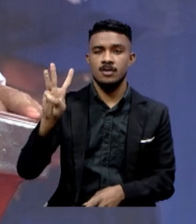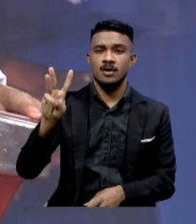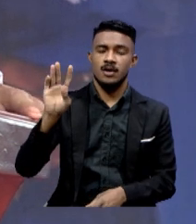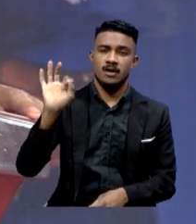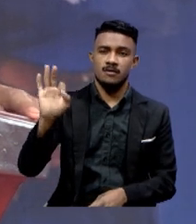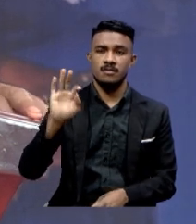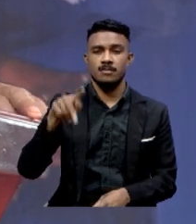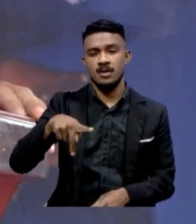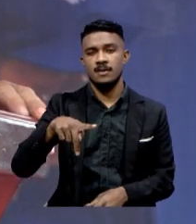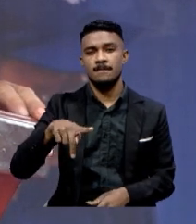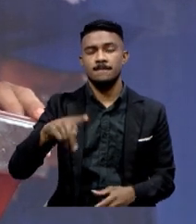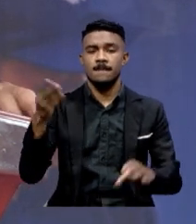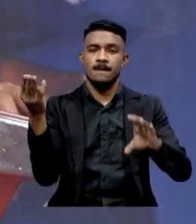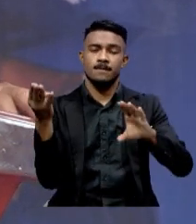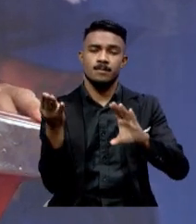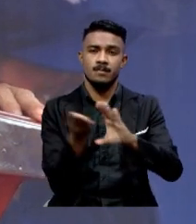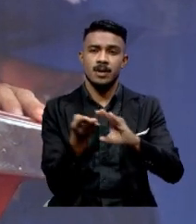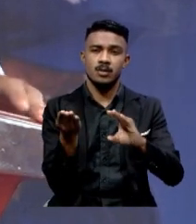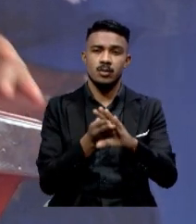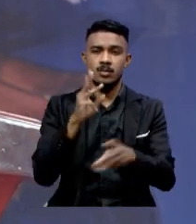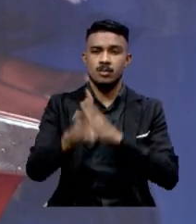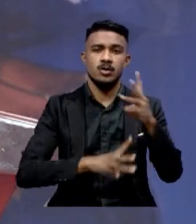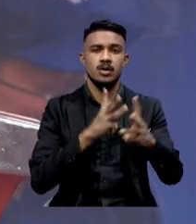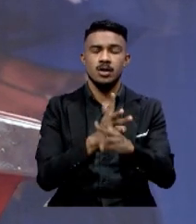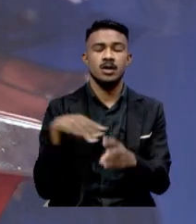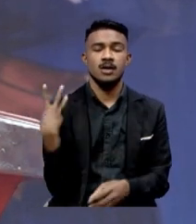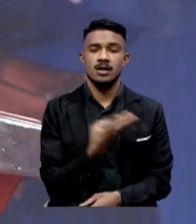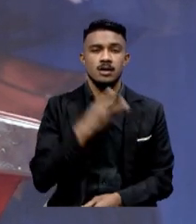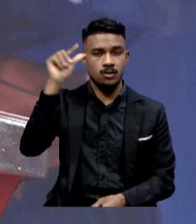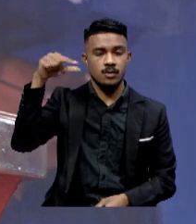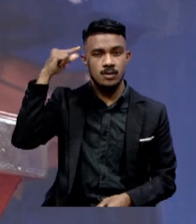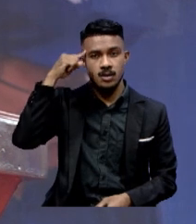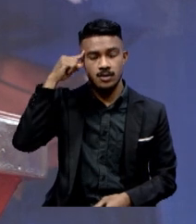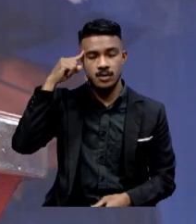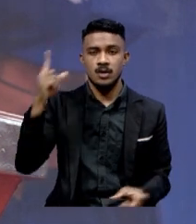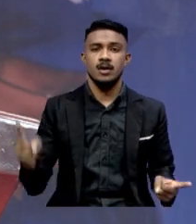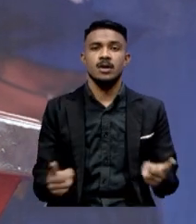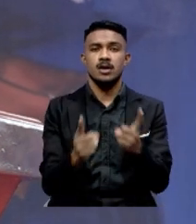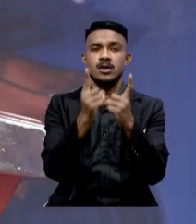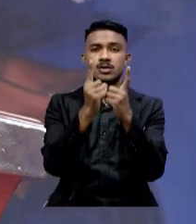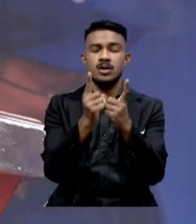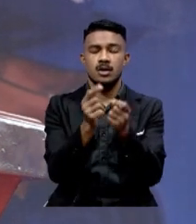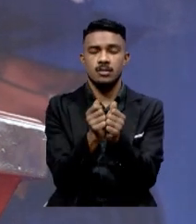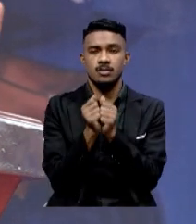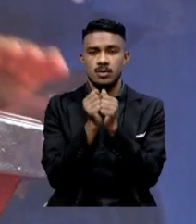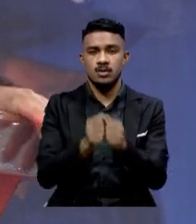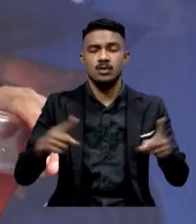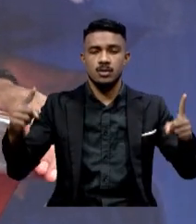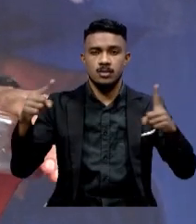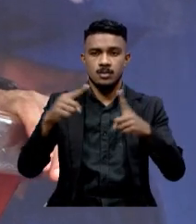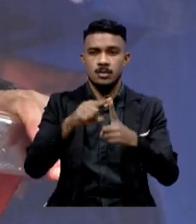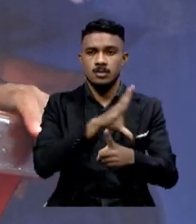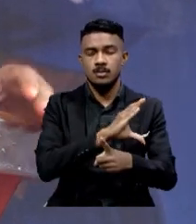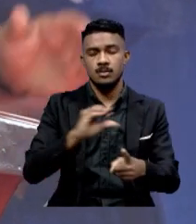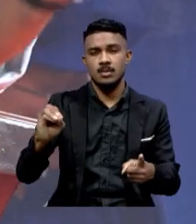Banco Mundial e tem o governo rássico, todos identificam a abutba